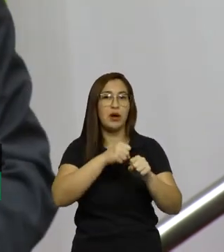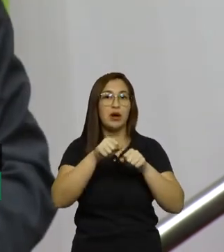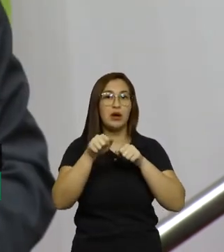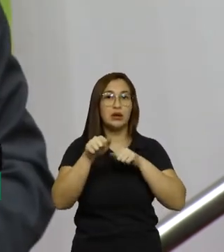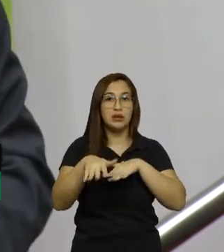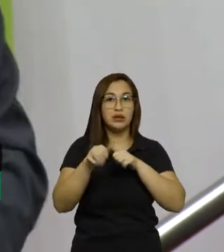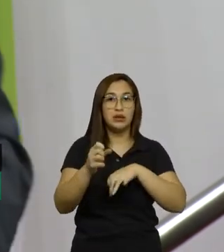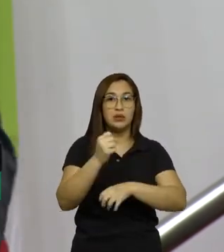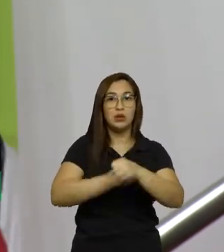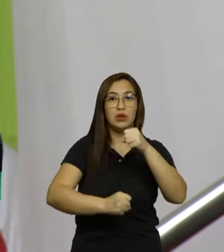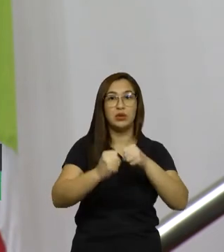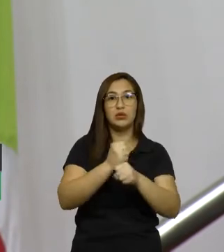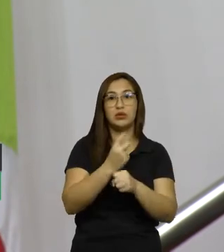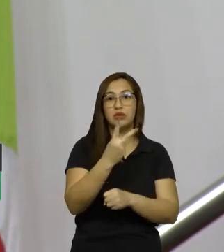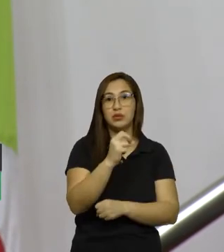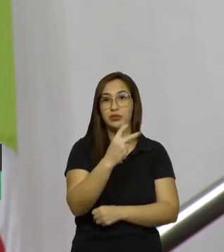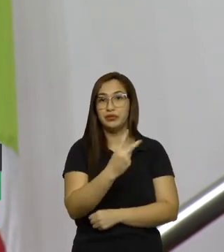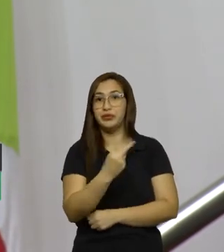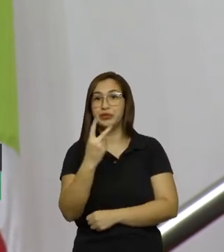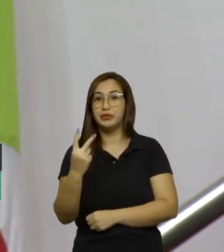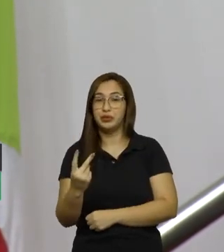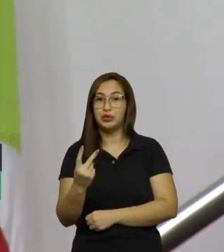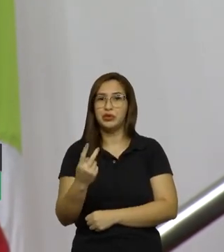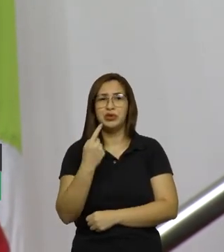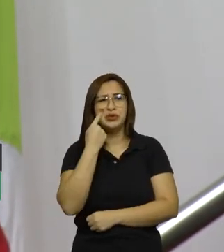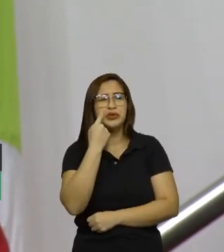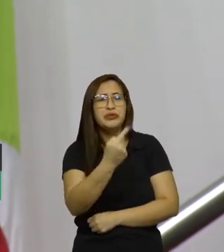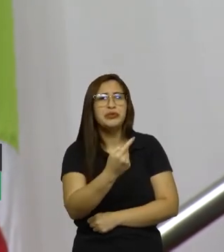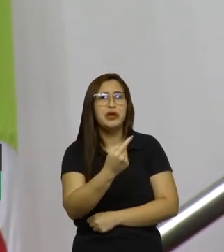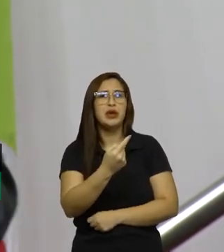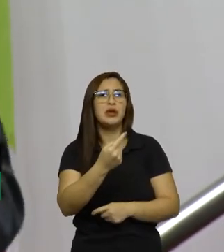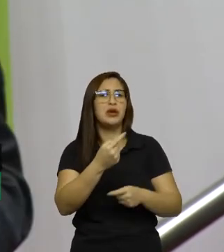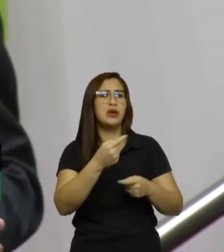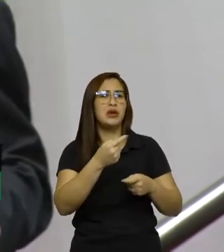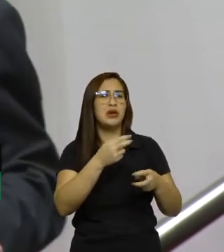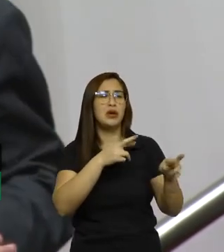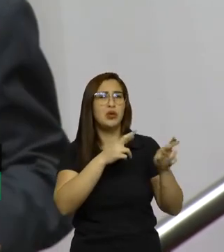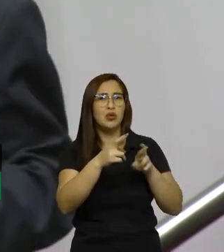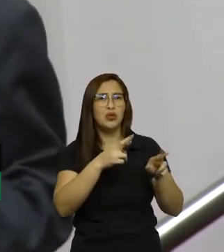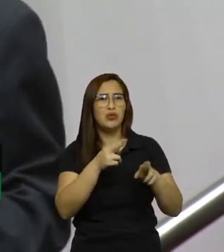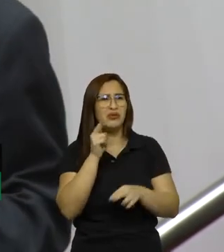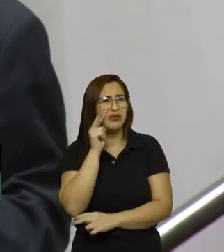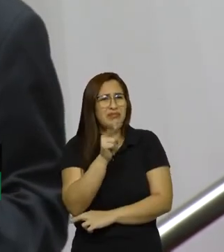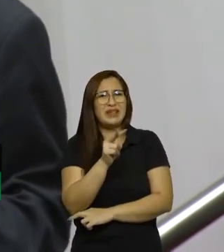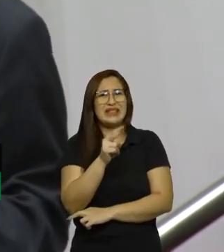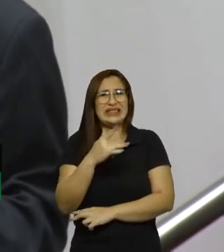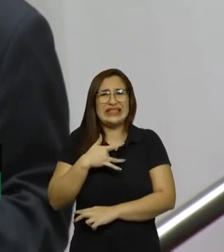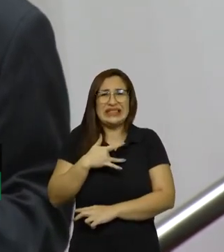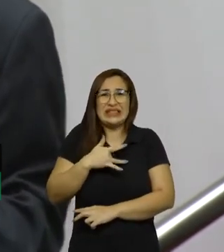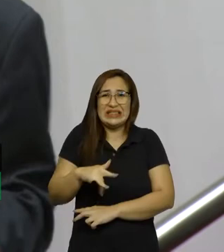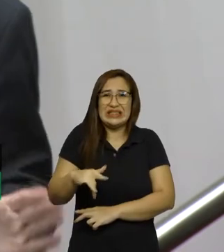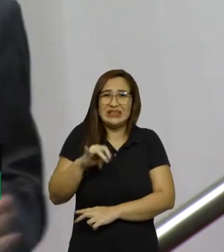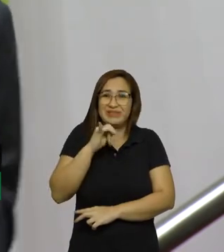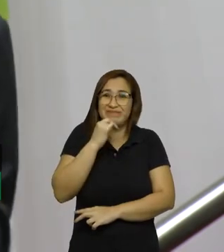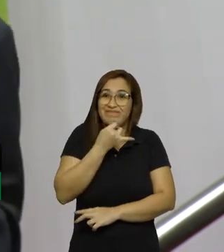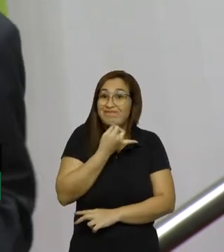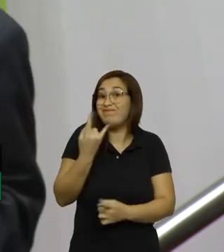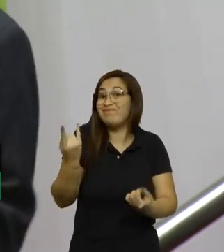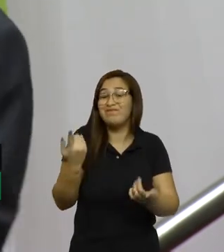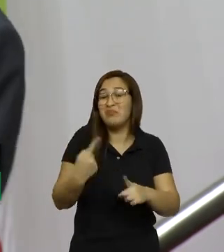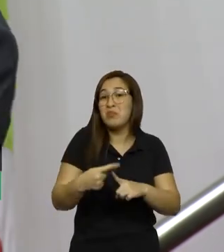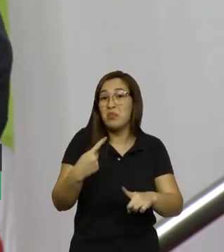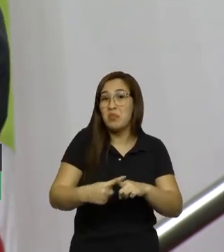passado, e quando a gente passa lá, dá uma tristeza de ver, porque o que